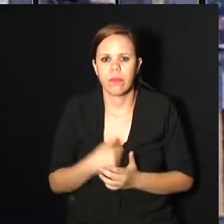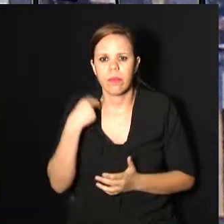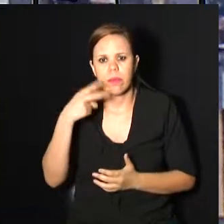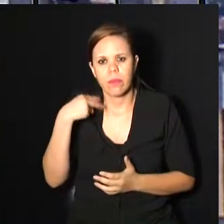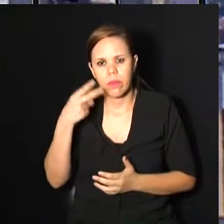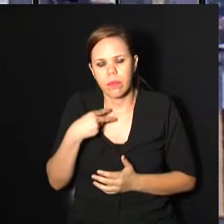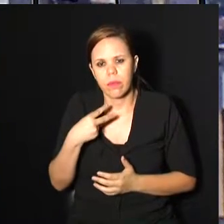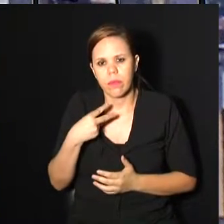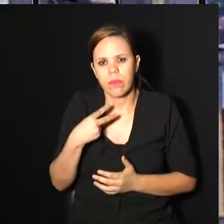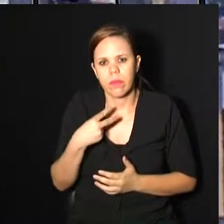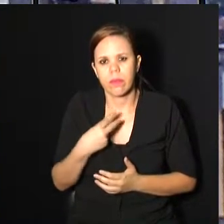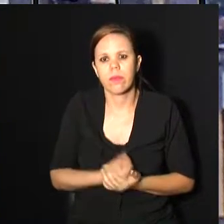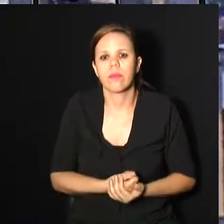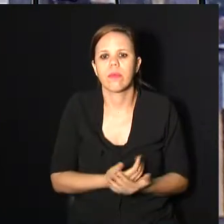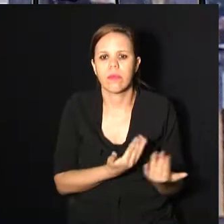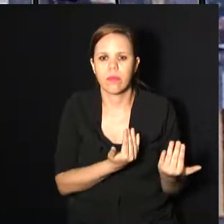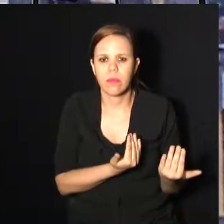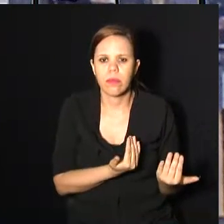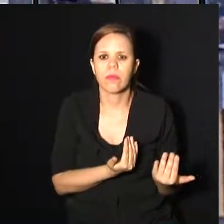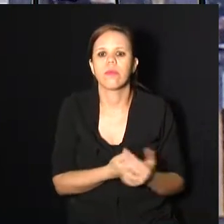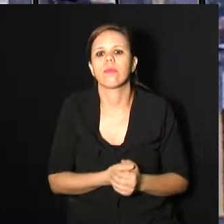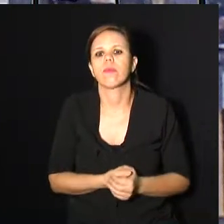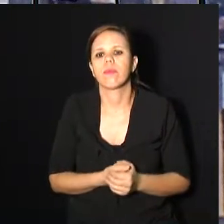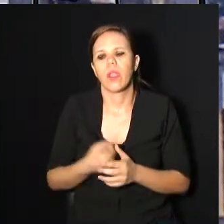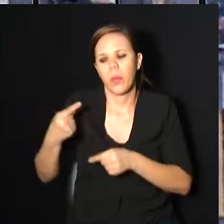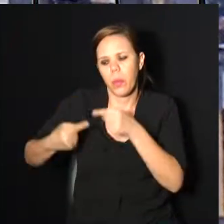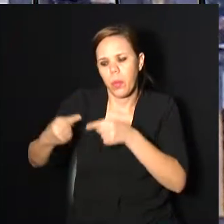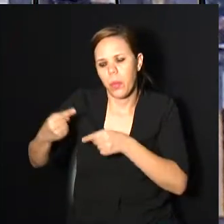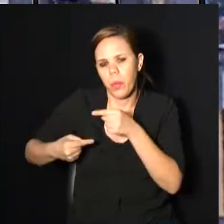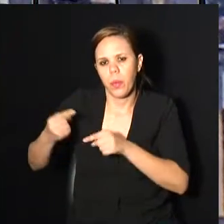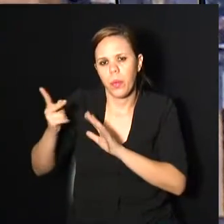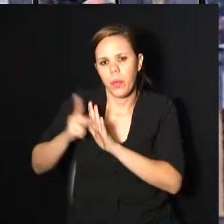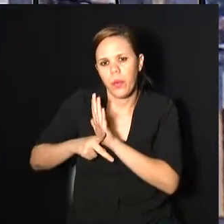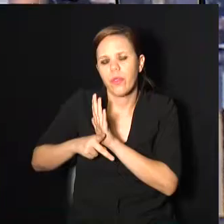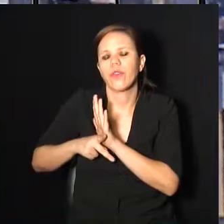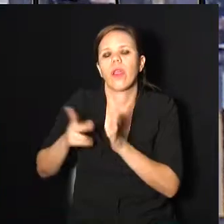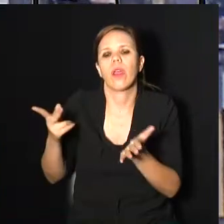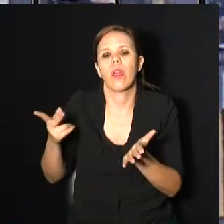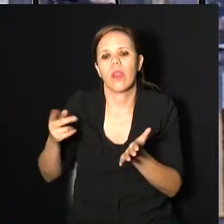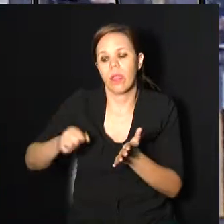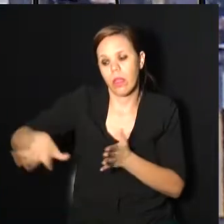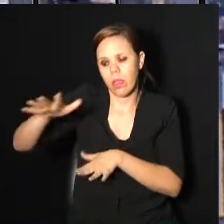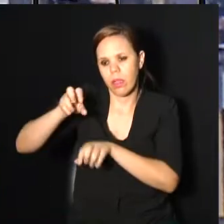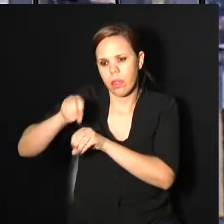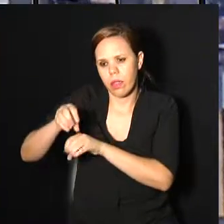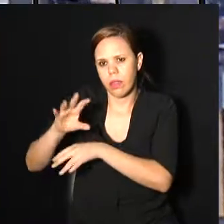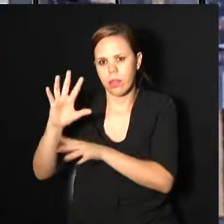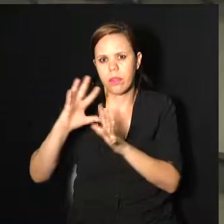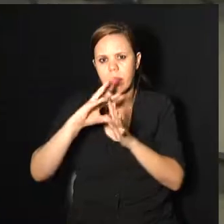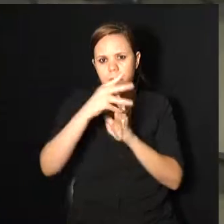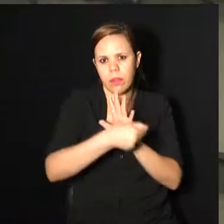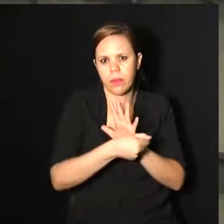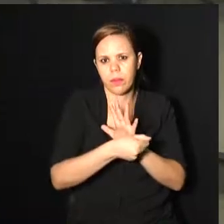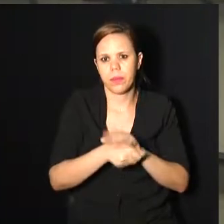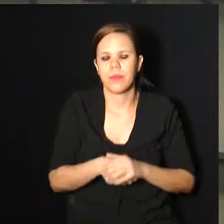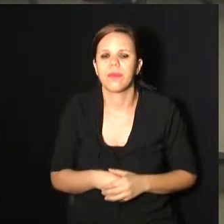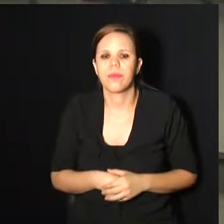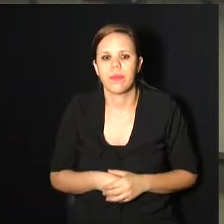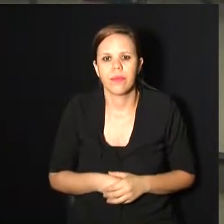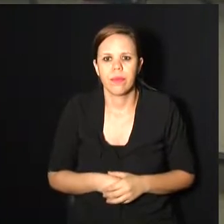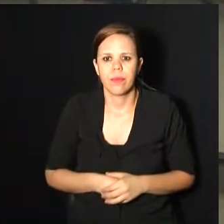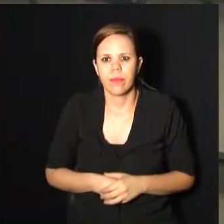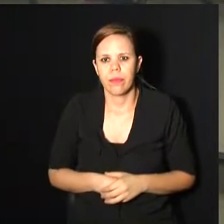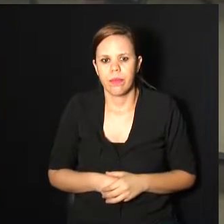vereadores mirins debateram projetos ligados à área da educação e do meio ambiente. Desta